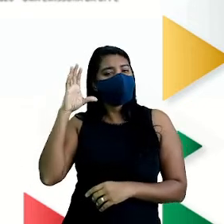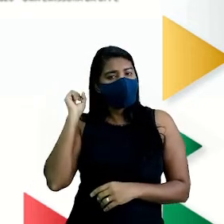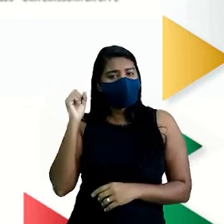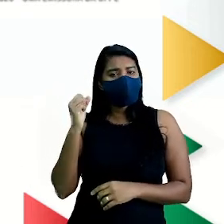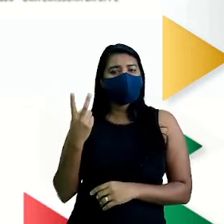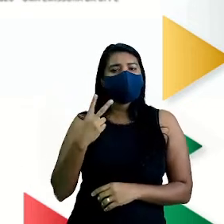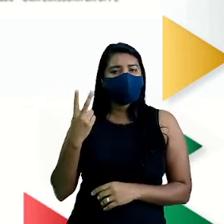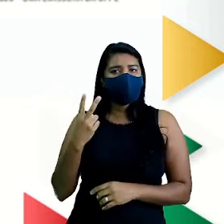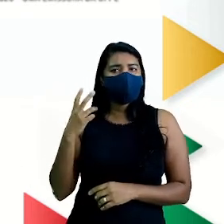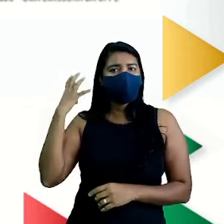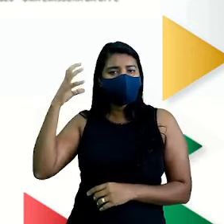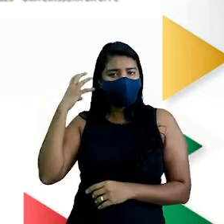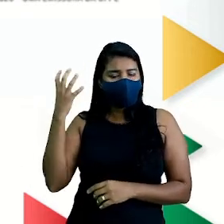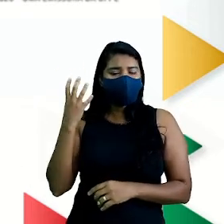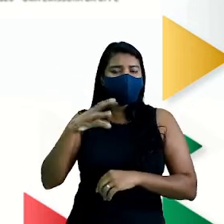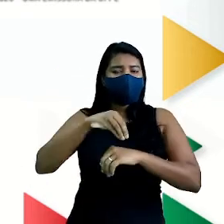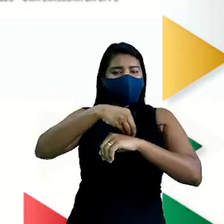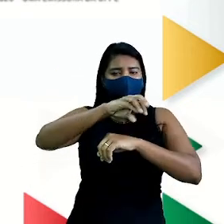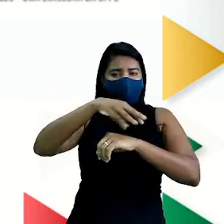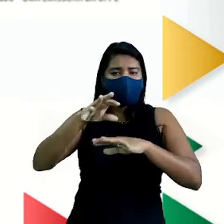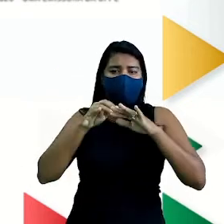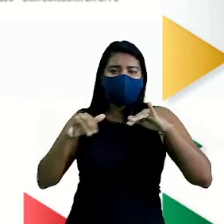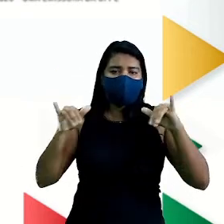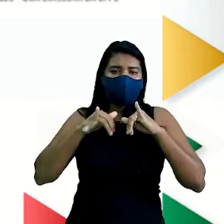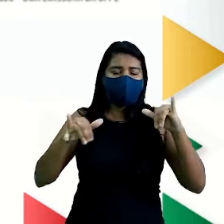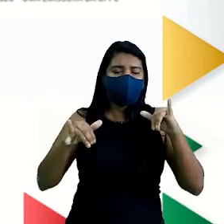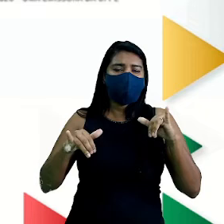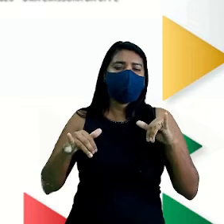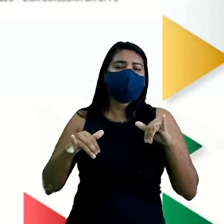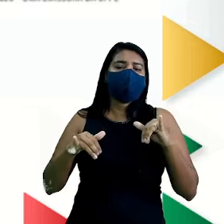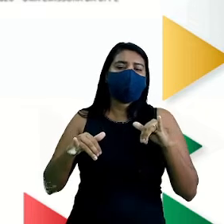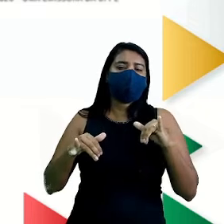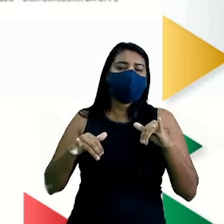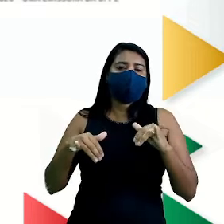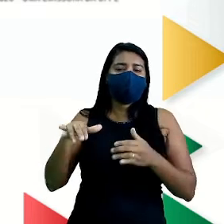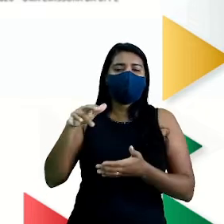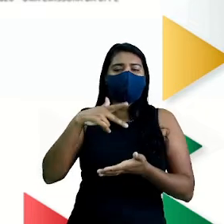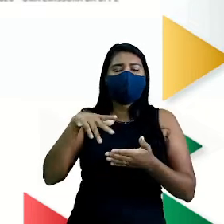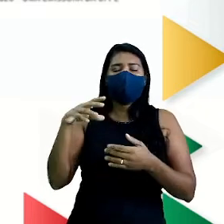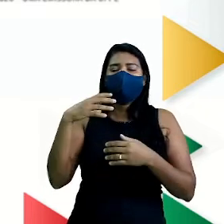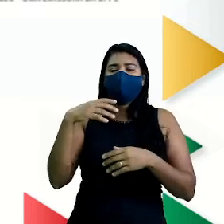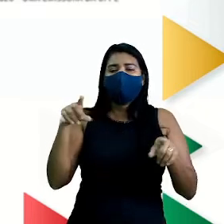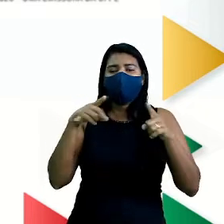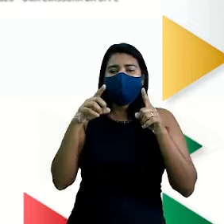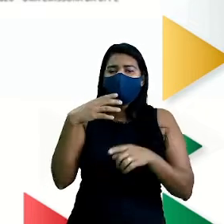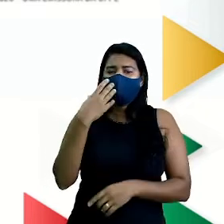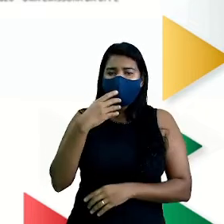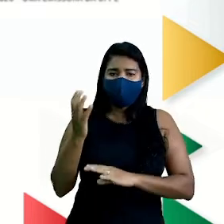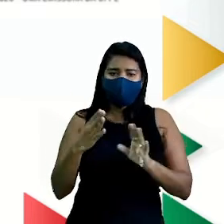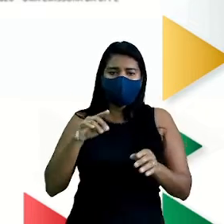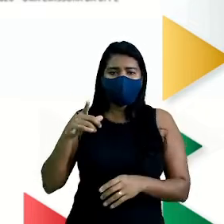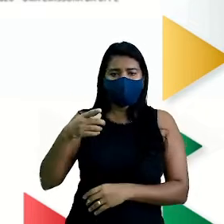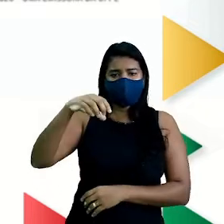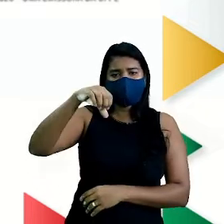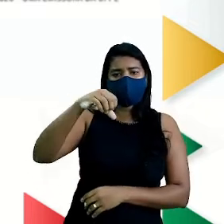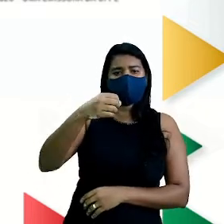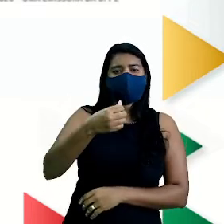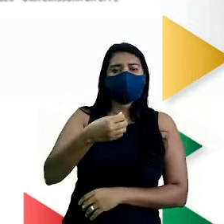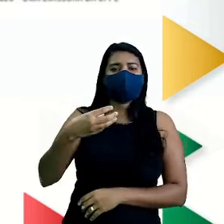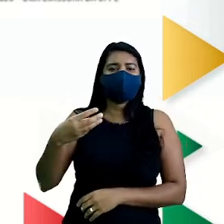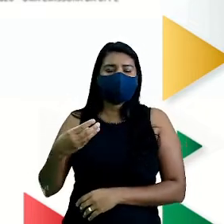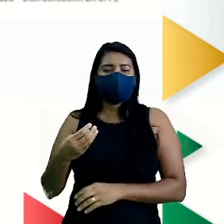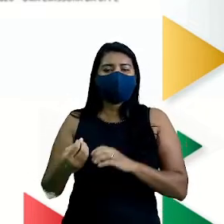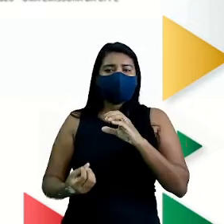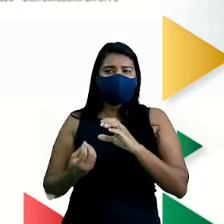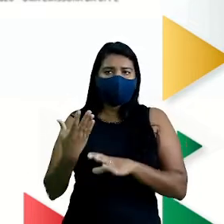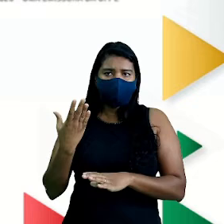a arte que saiu ganhando, né, com essa concorrência das rádios. Em 1963, a Rádio Universitária foi fundada,